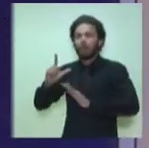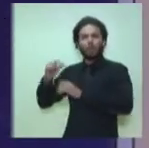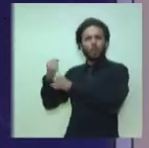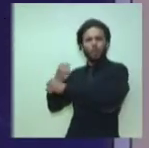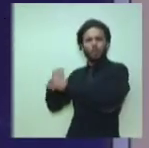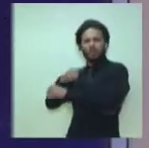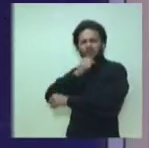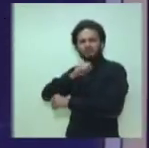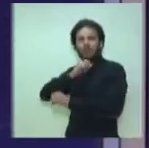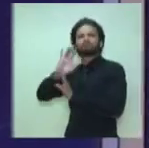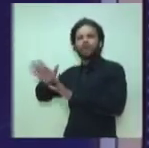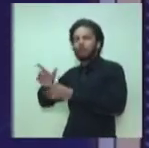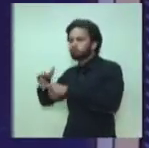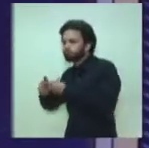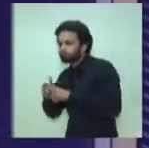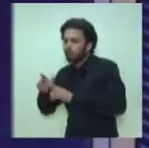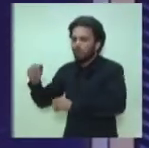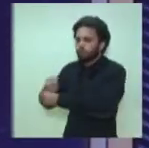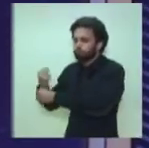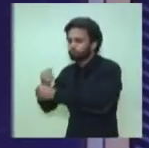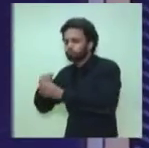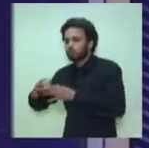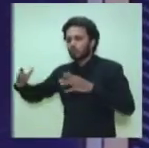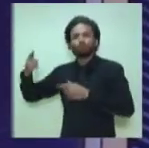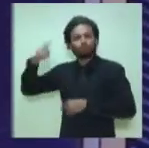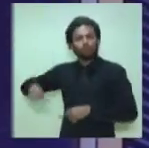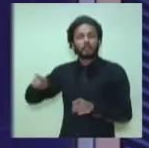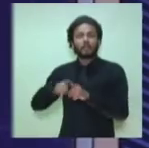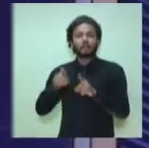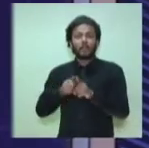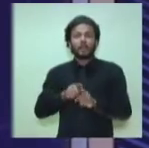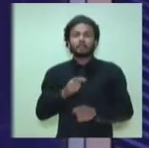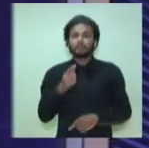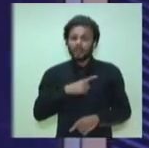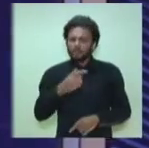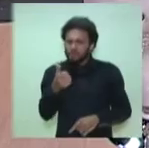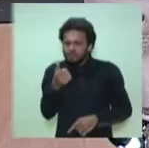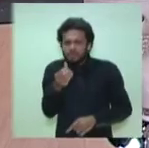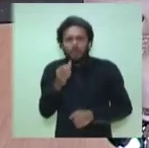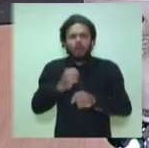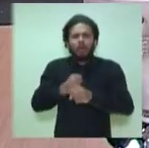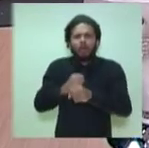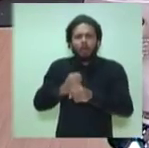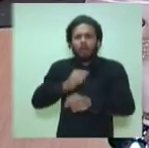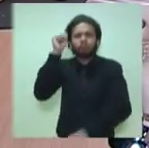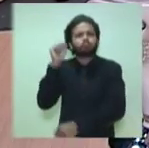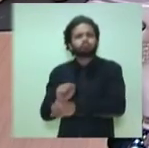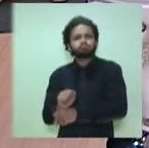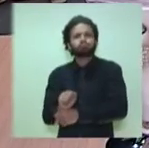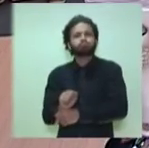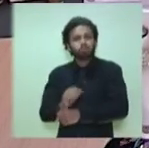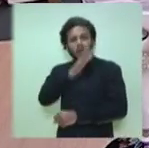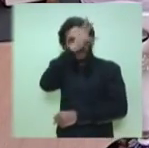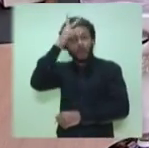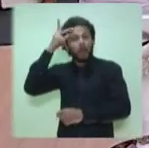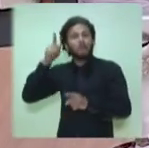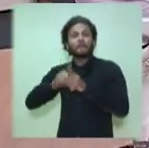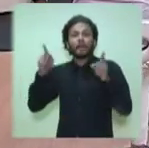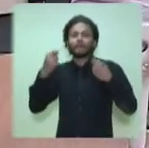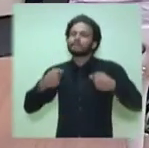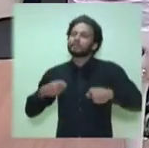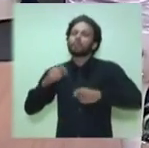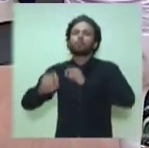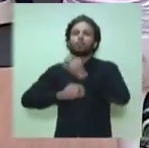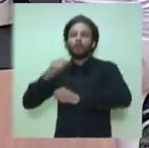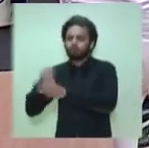no que pode. Encontramos uma Manaus com 16 anos de desmando, de desgoverno. E nós temos, portanto, que correr contra o prejuízo, mas a